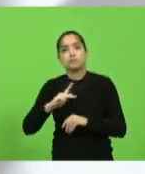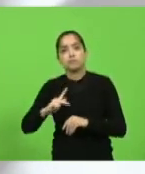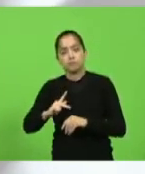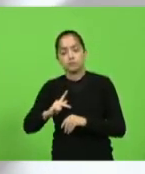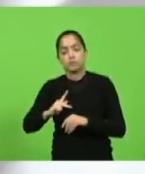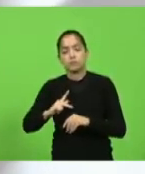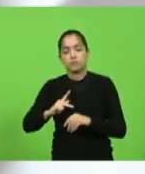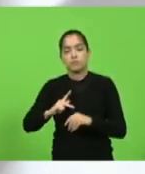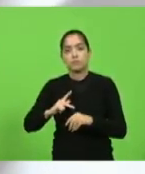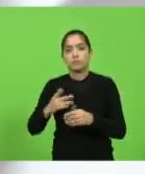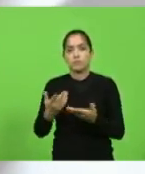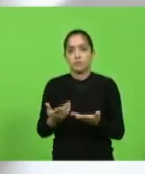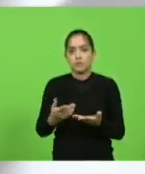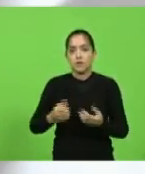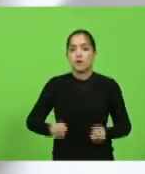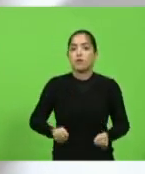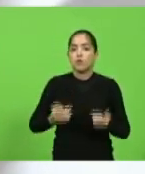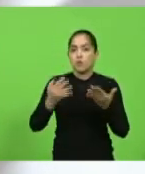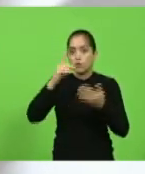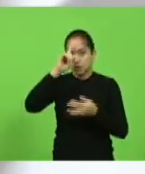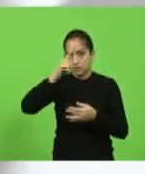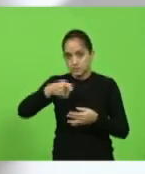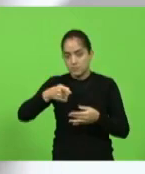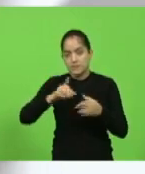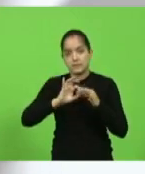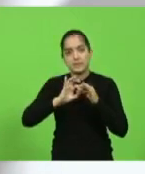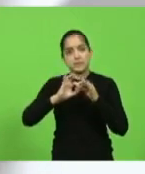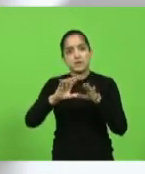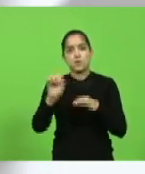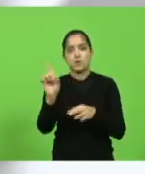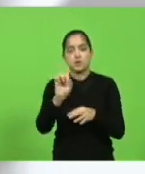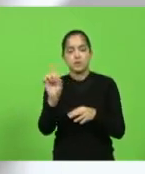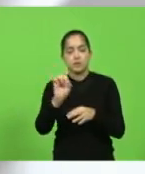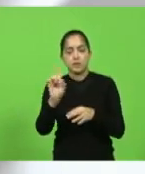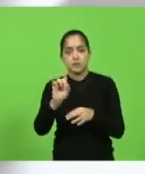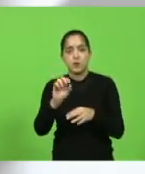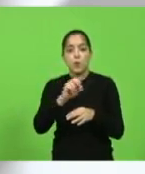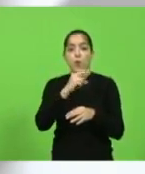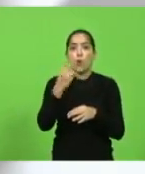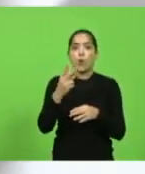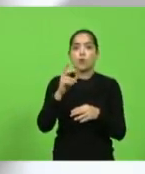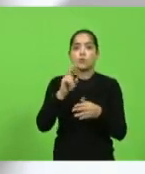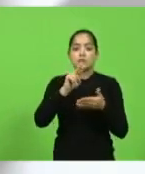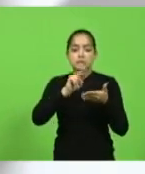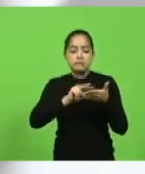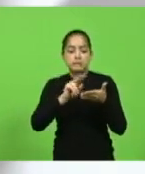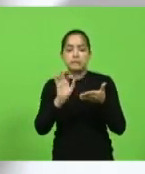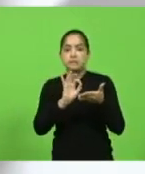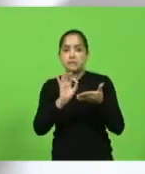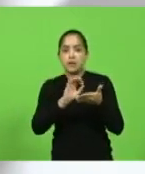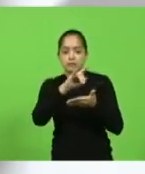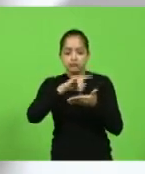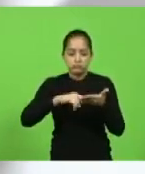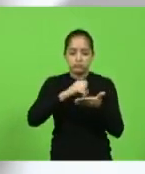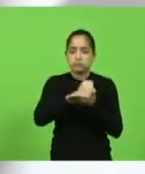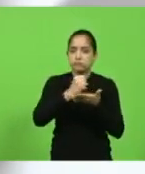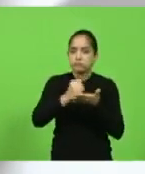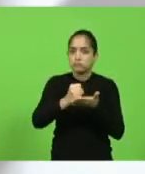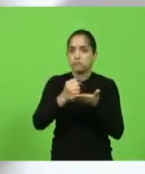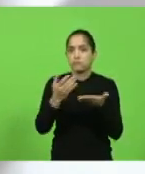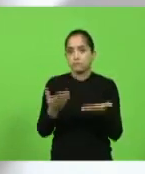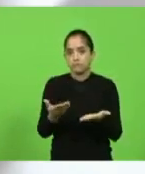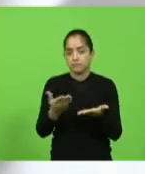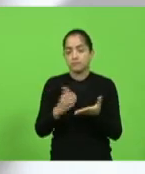em ordenar despesas não autorizadas por lei ou sem observância das prescrições legais relativas às mesmas,